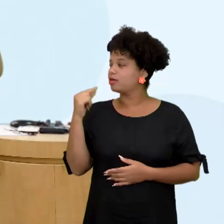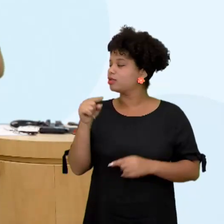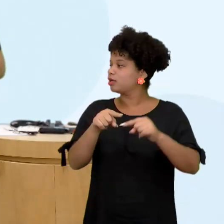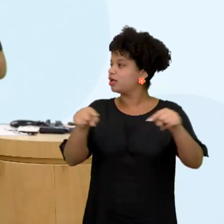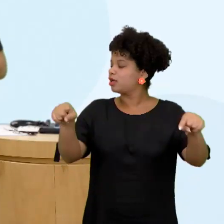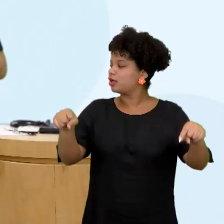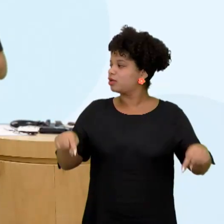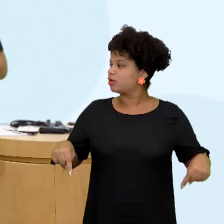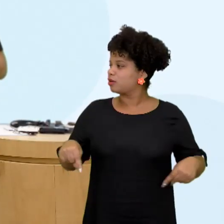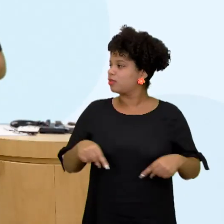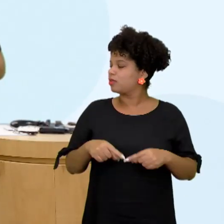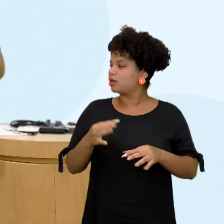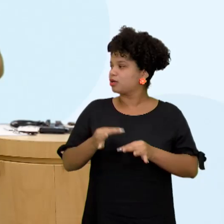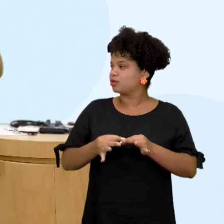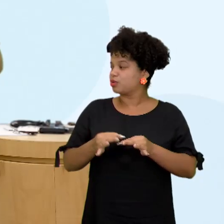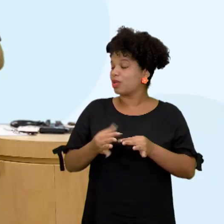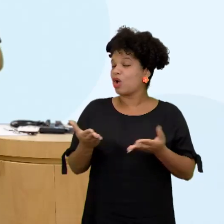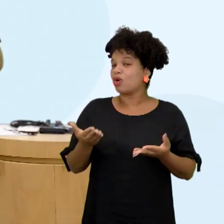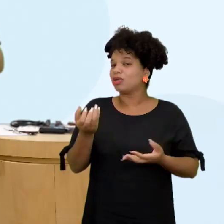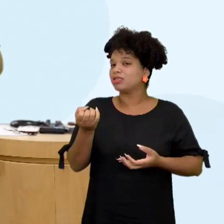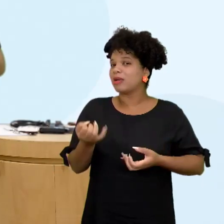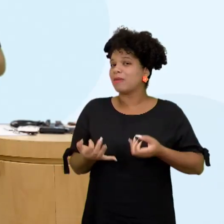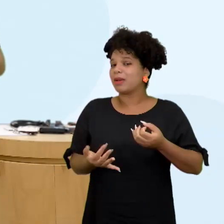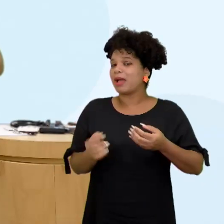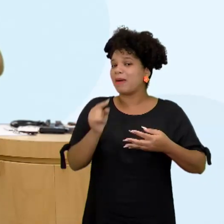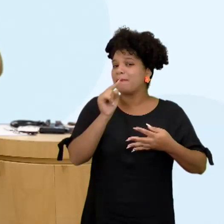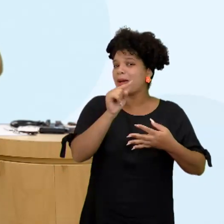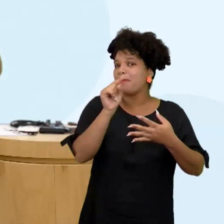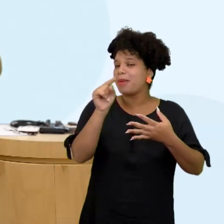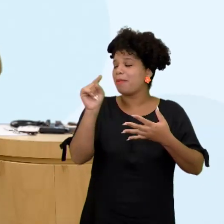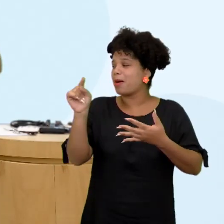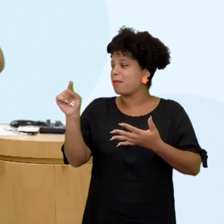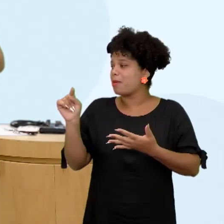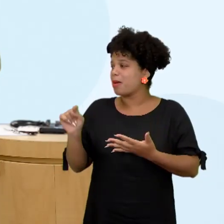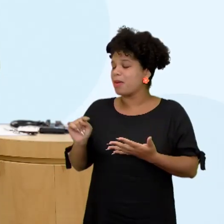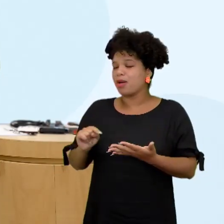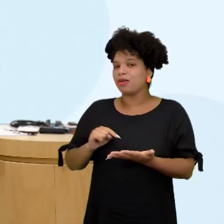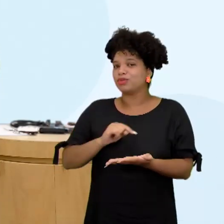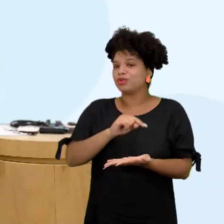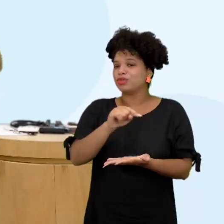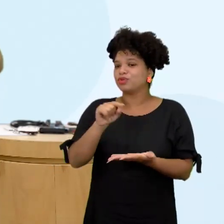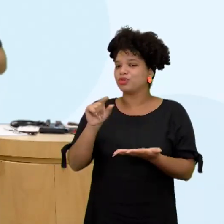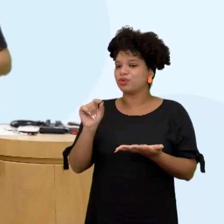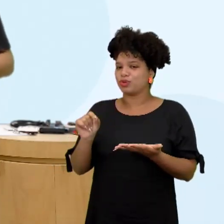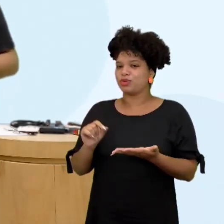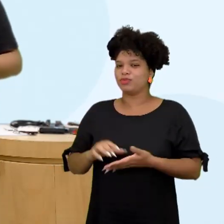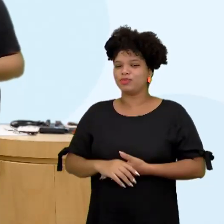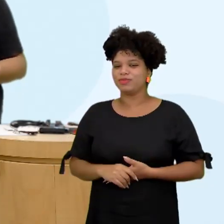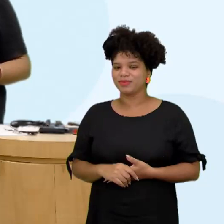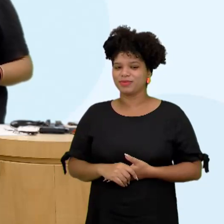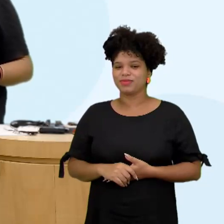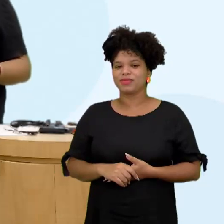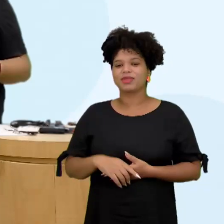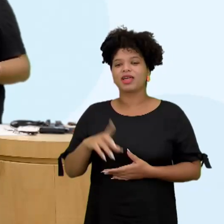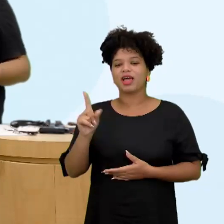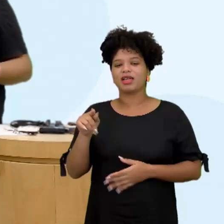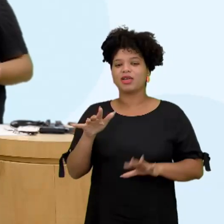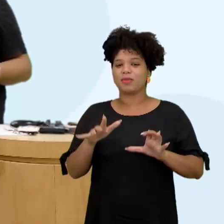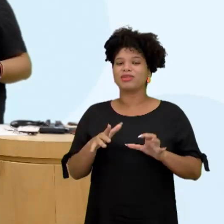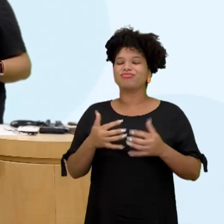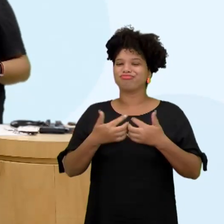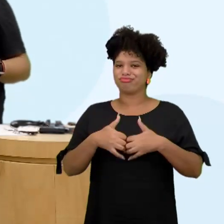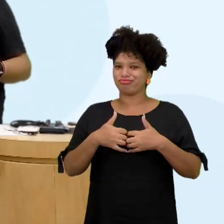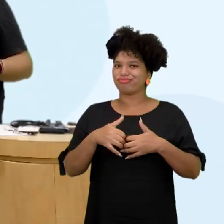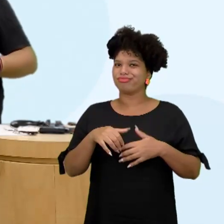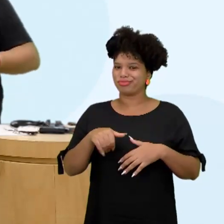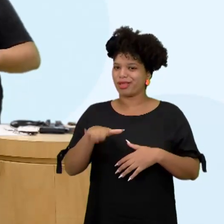de Arduino. A gente vai explicar pra vocês o que é cada parte desse Arduino. Porque, justamente, esse é o ponto que é mais